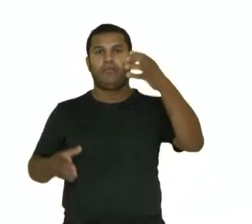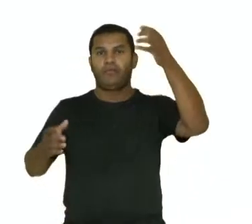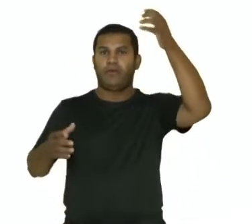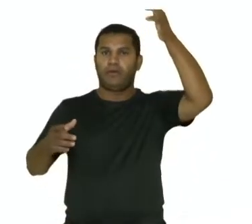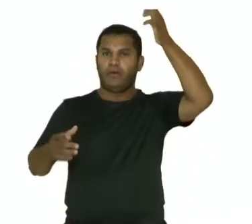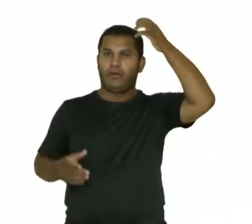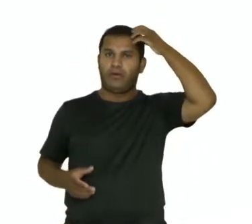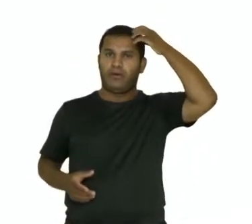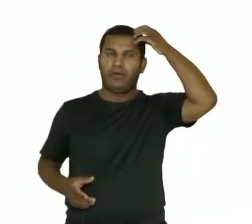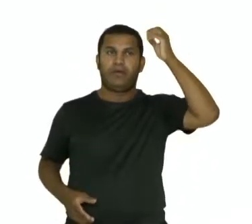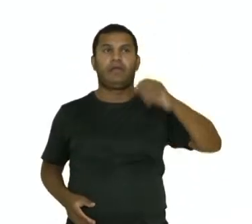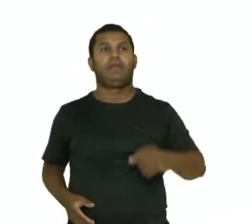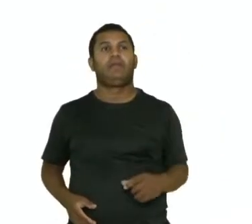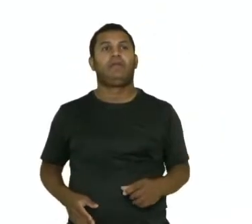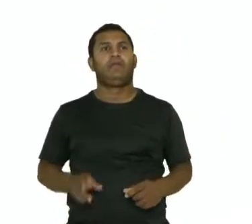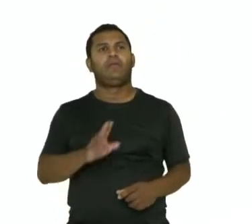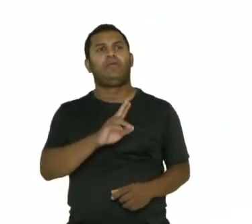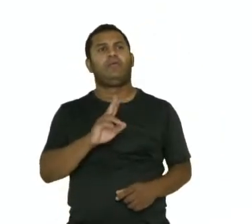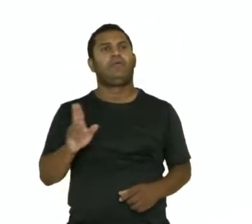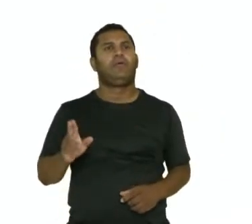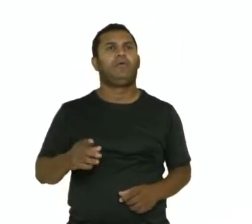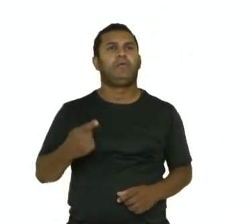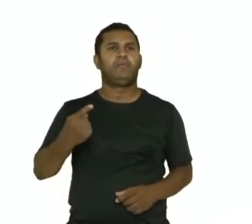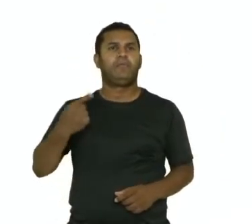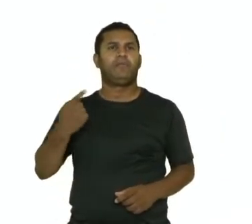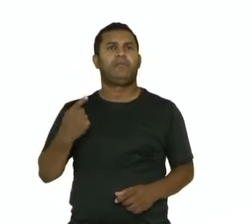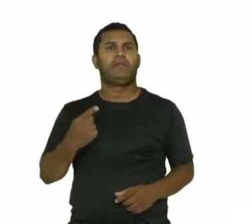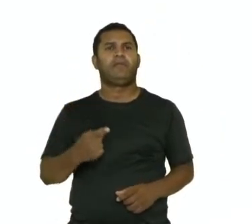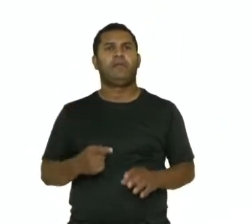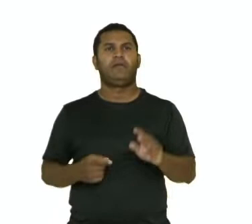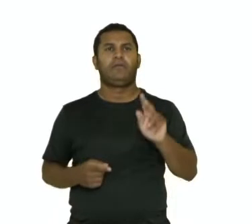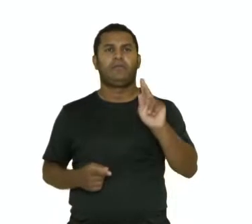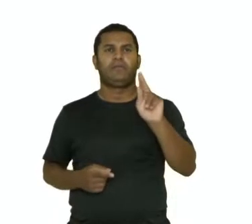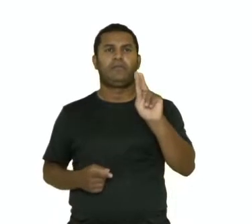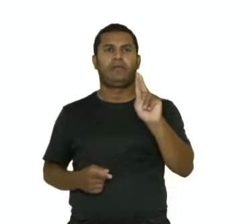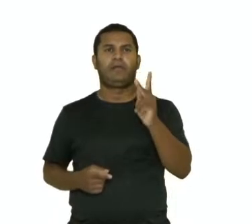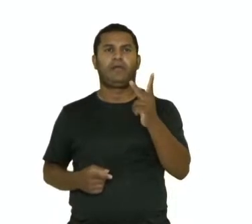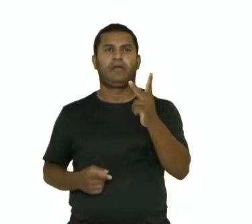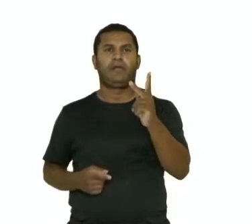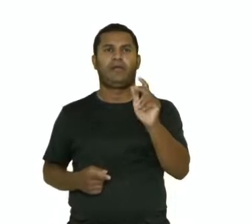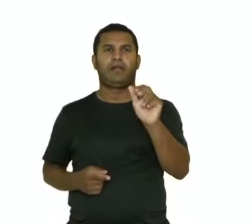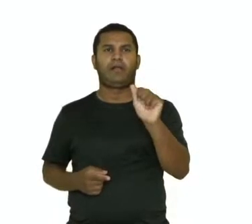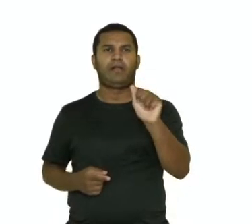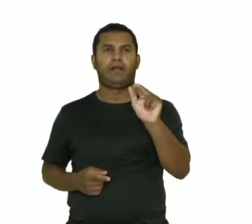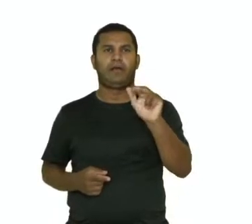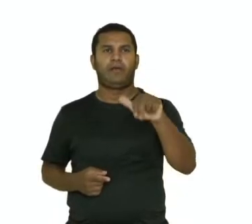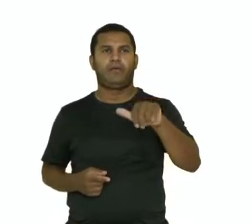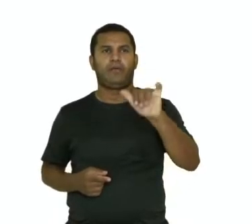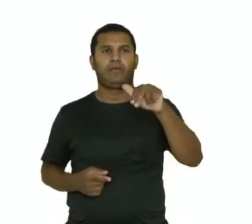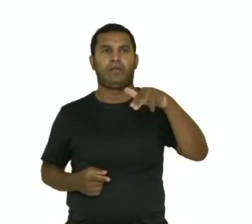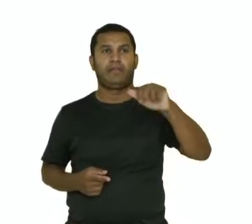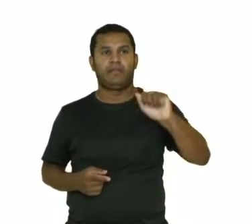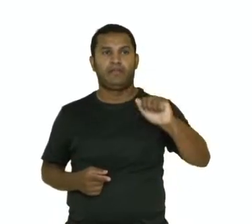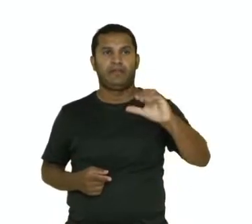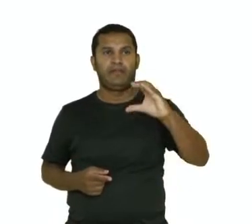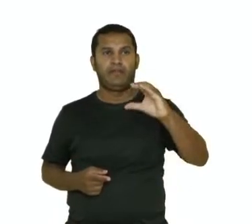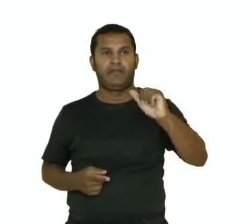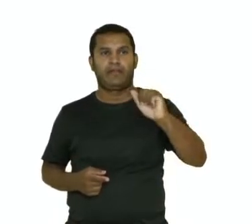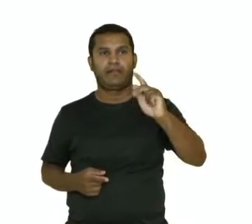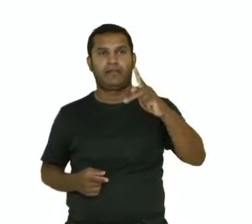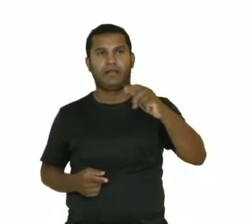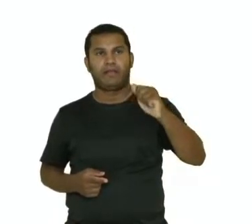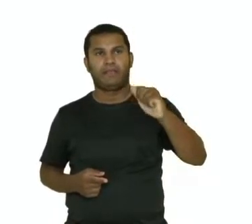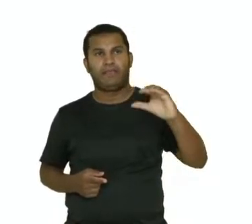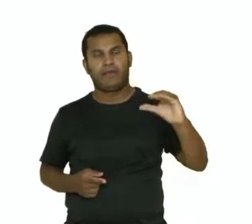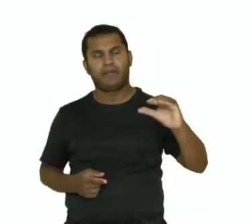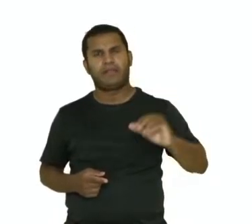havia falecido, provavelmente de varíola. Por que as doenças trazidas pelos espanhóis foram letais para os povos